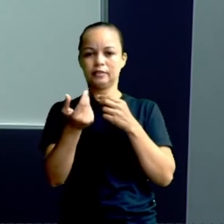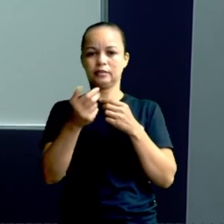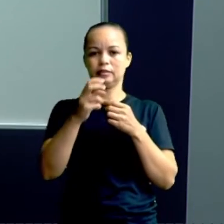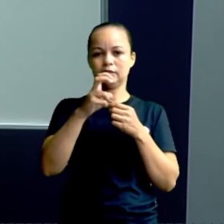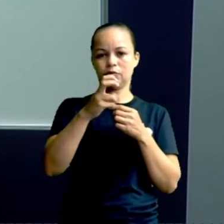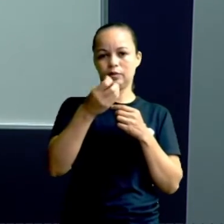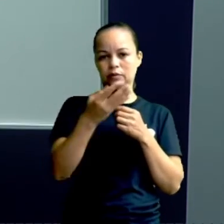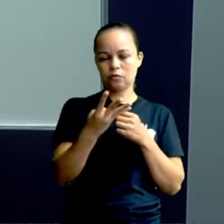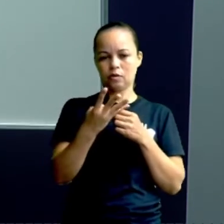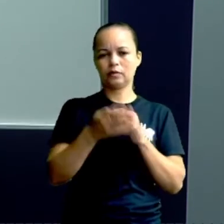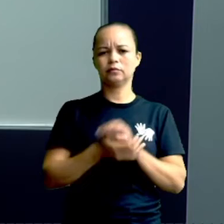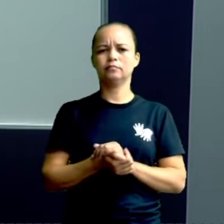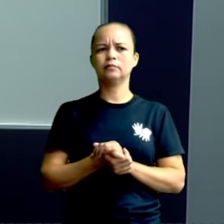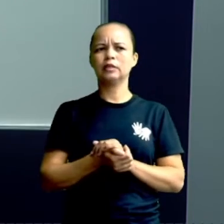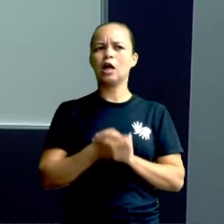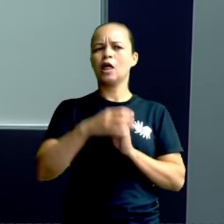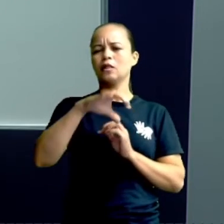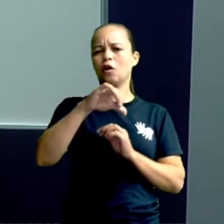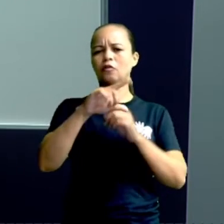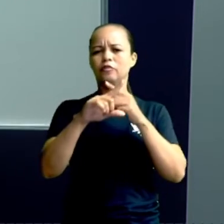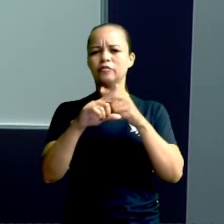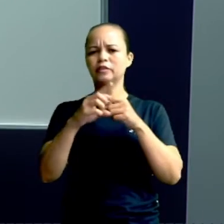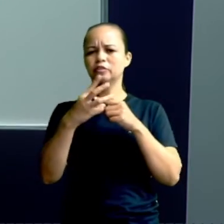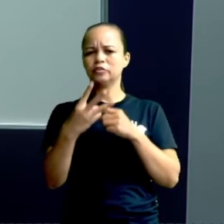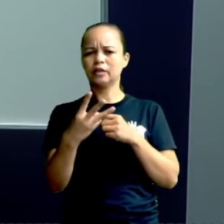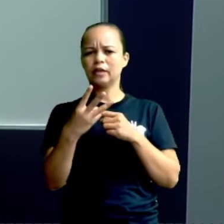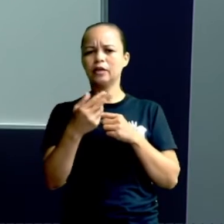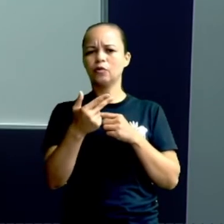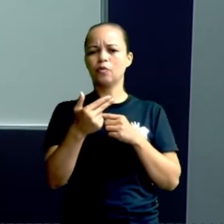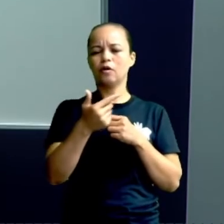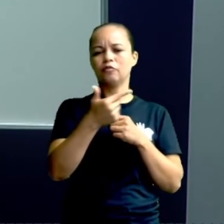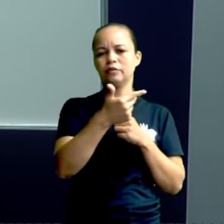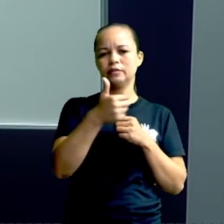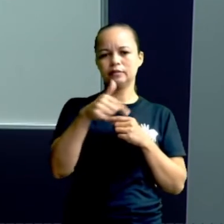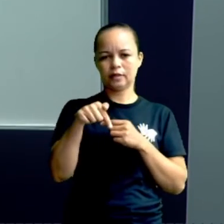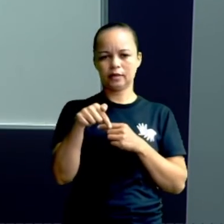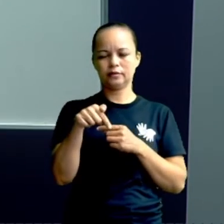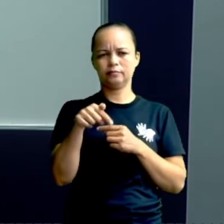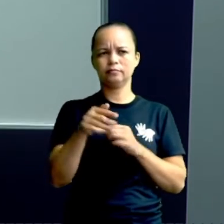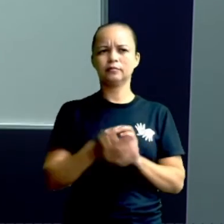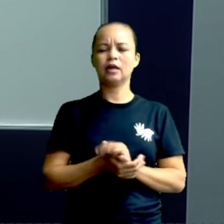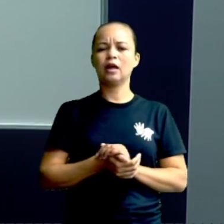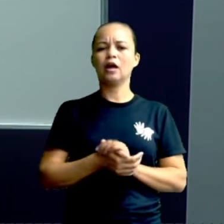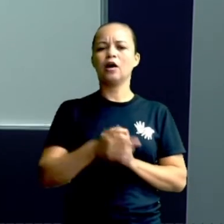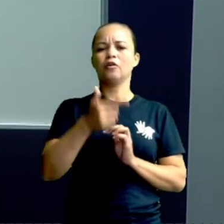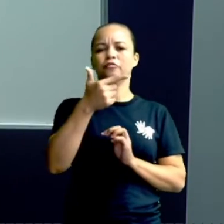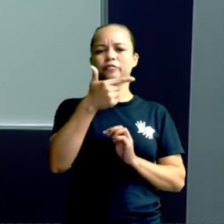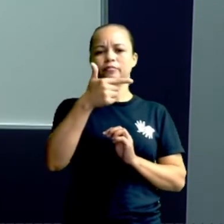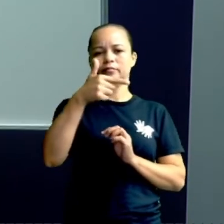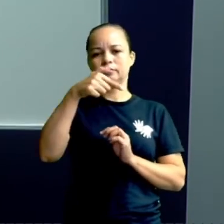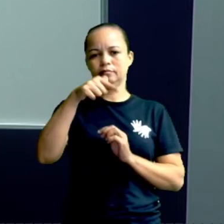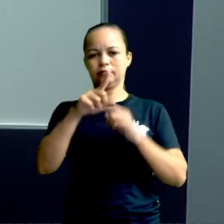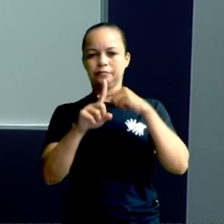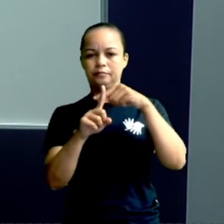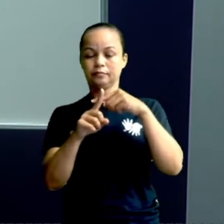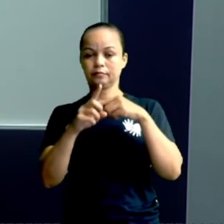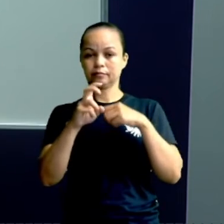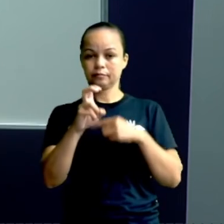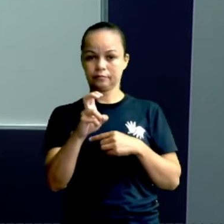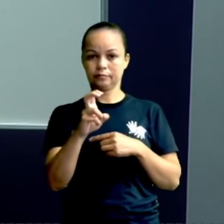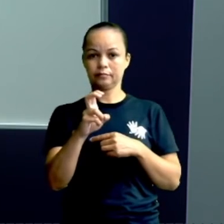54. 9 vezes 3, 27. 27 mais 5,